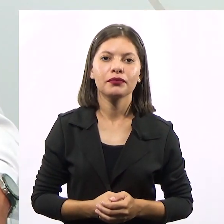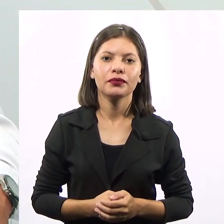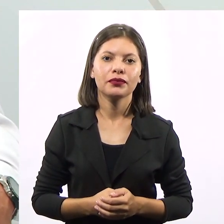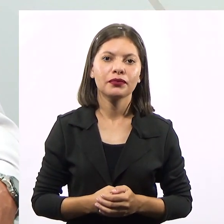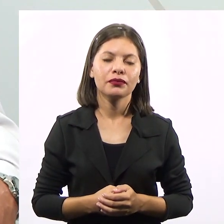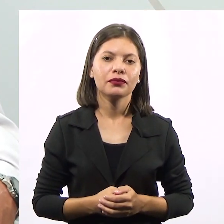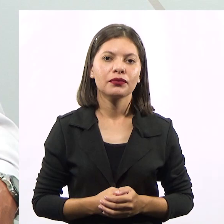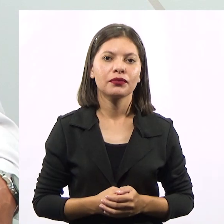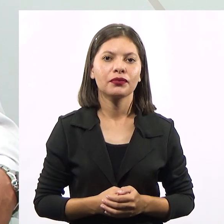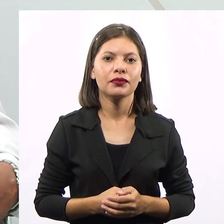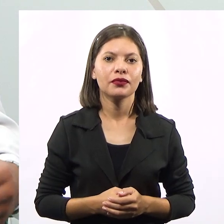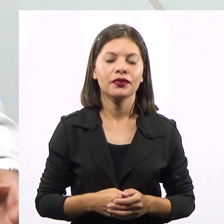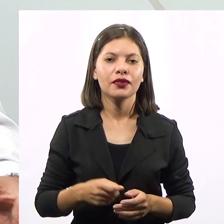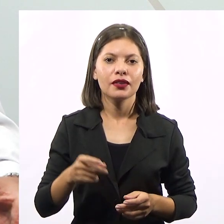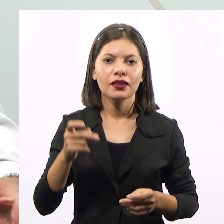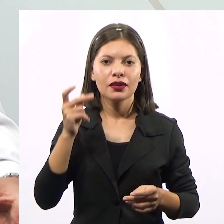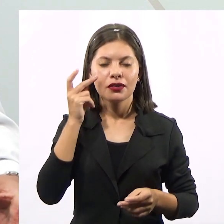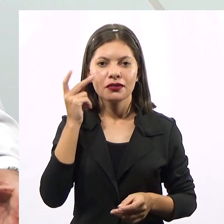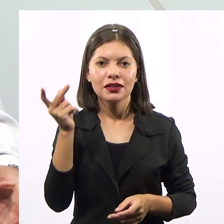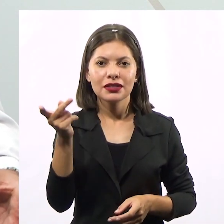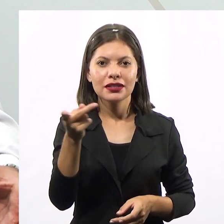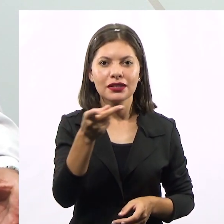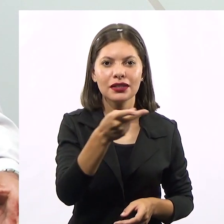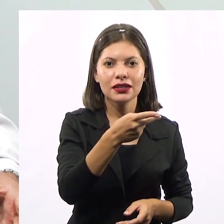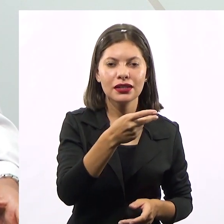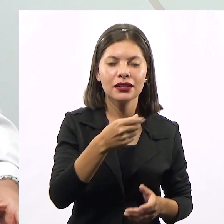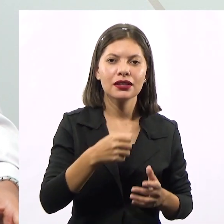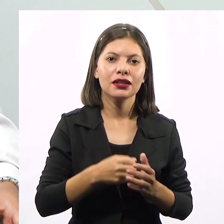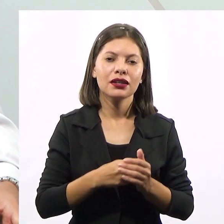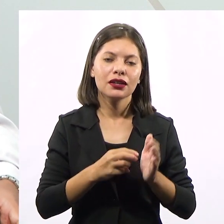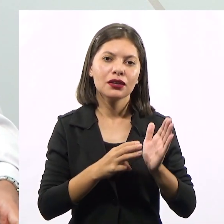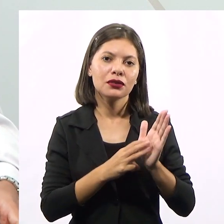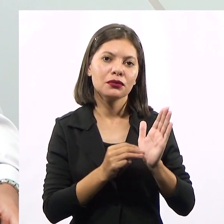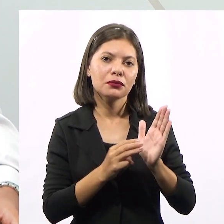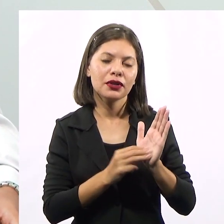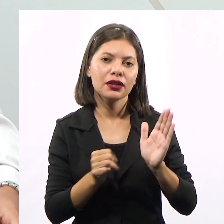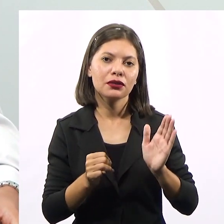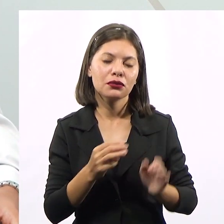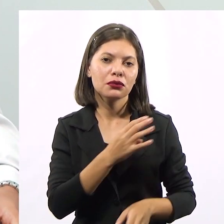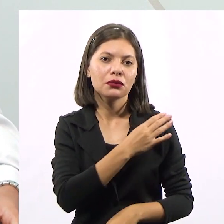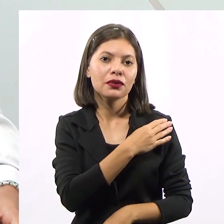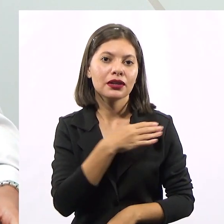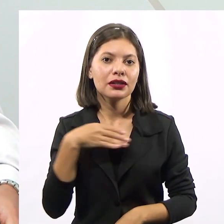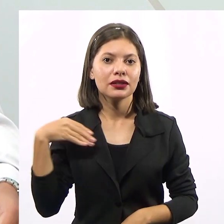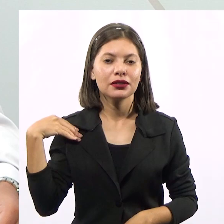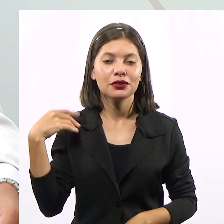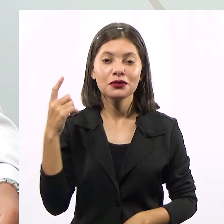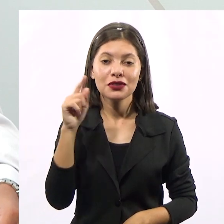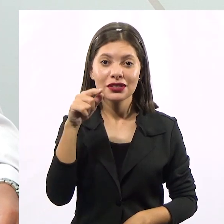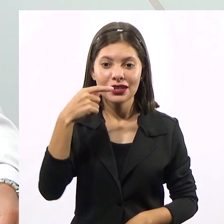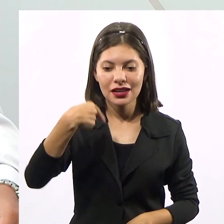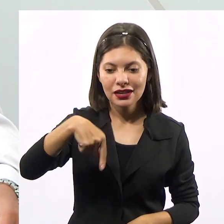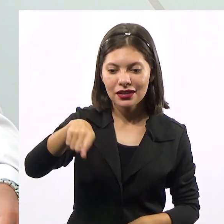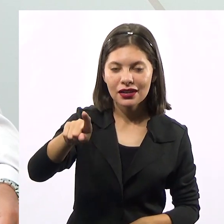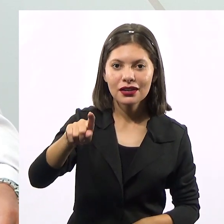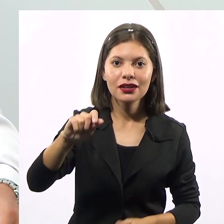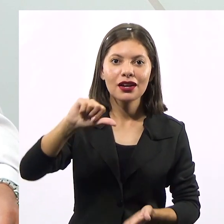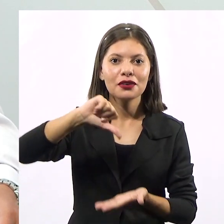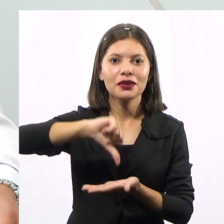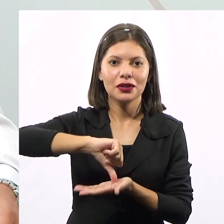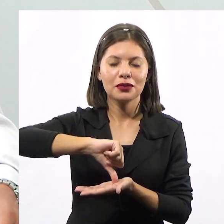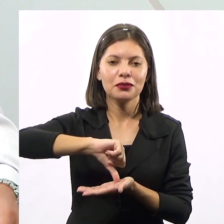uma visita, né, a professora Cleonete falou aqui do método peripatético, né, do Aristóteles, mas quando você for